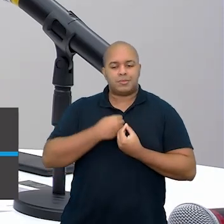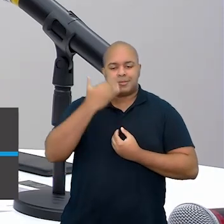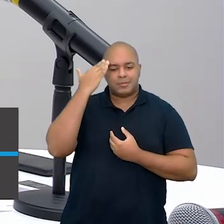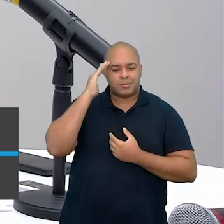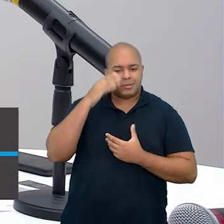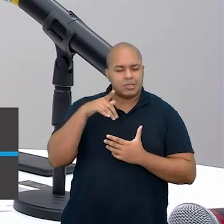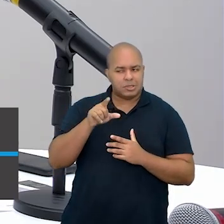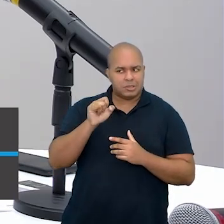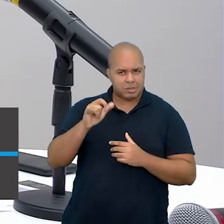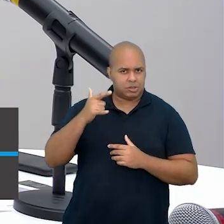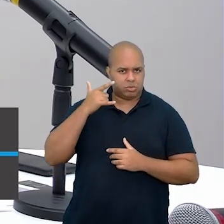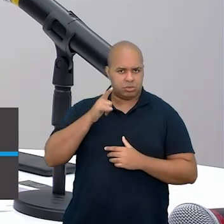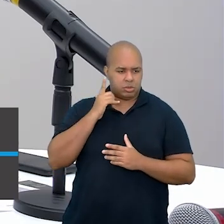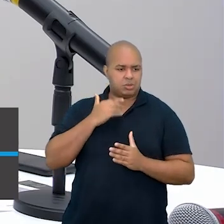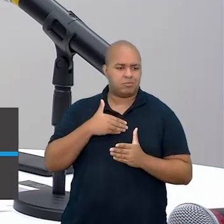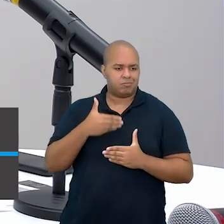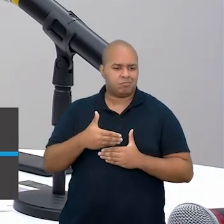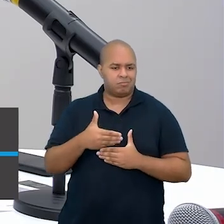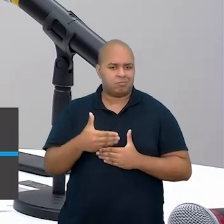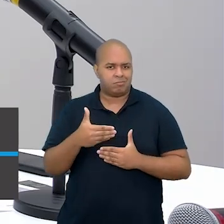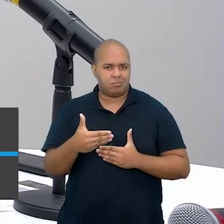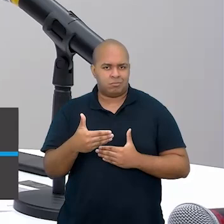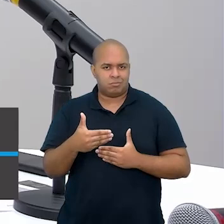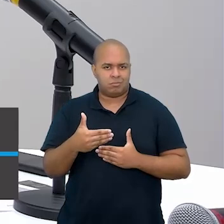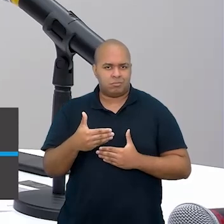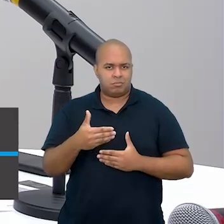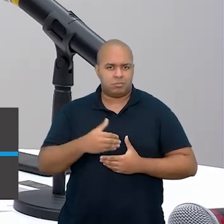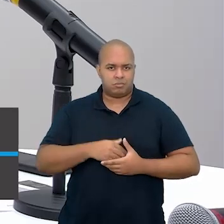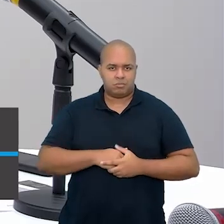seja, se ele conseguiu caminhar